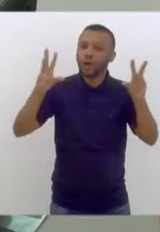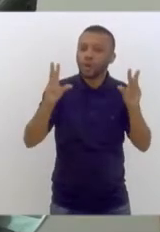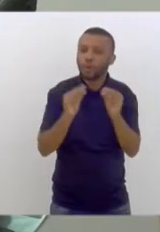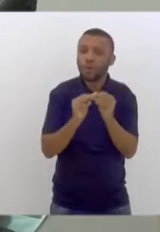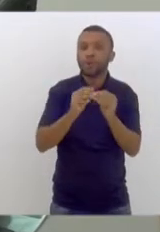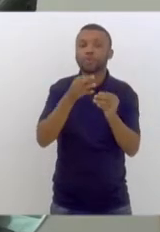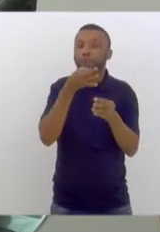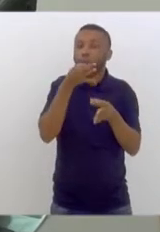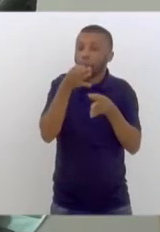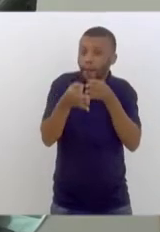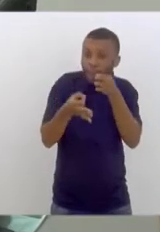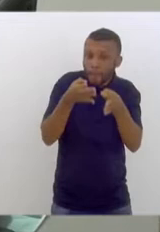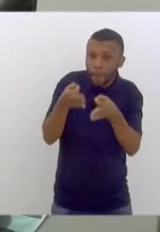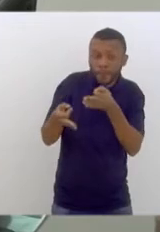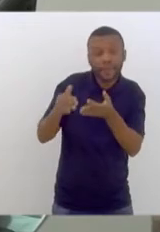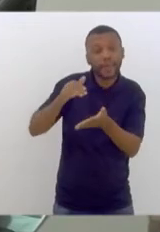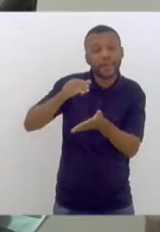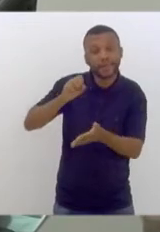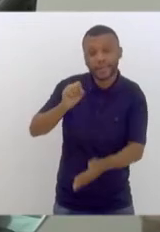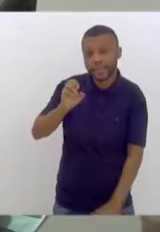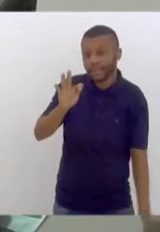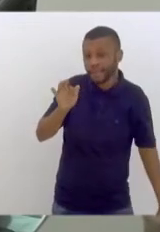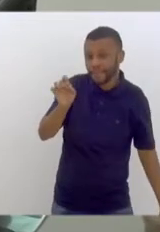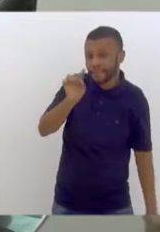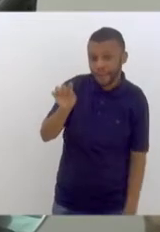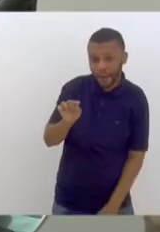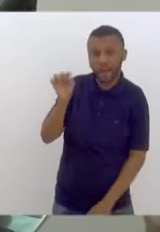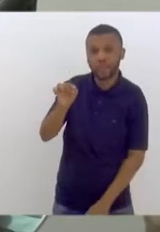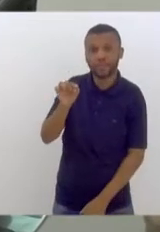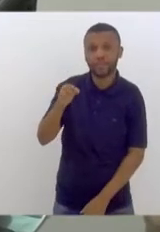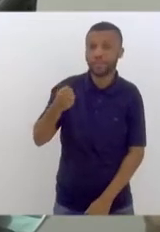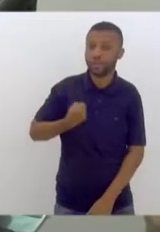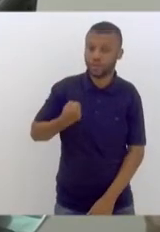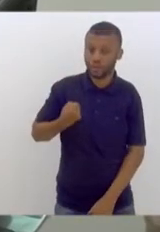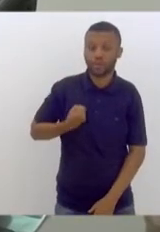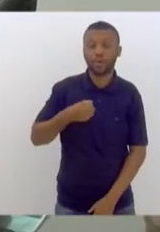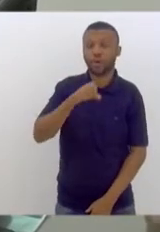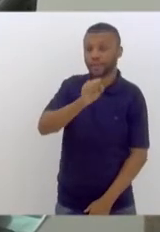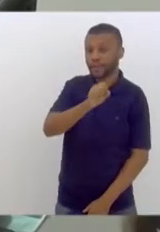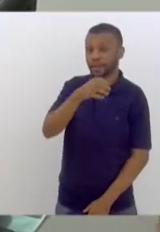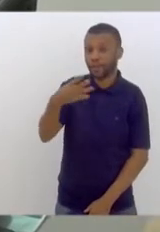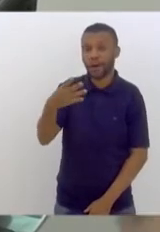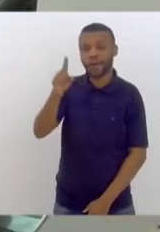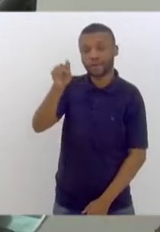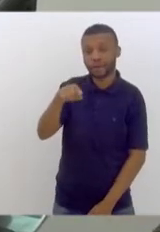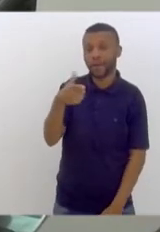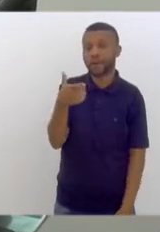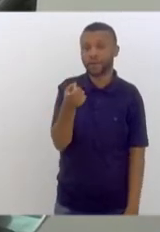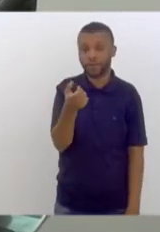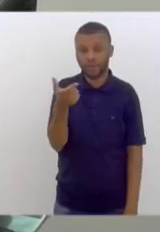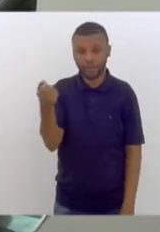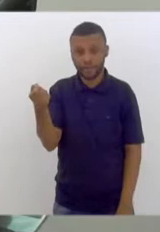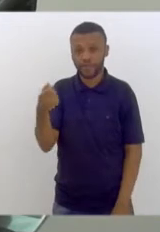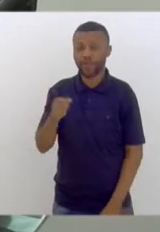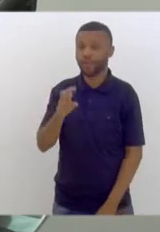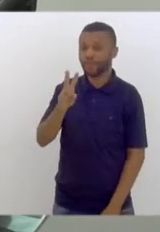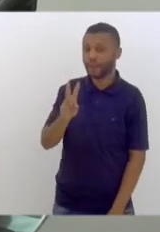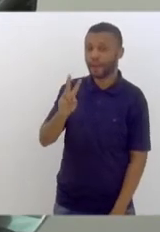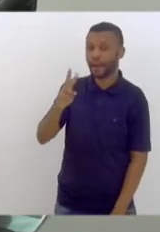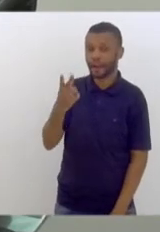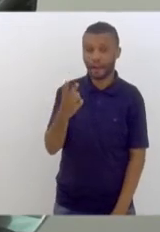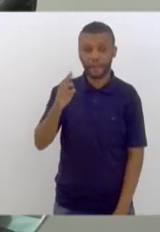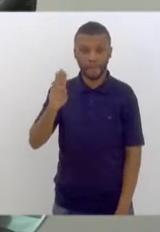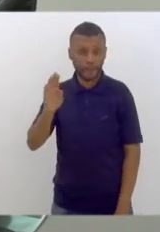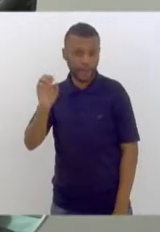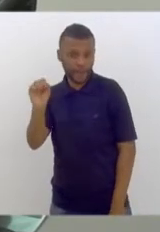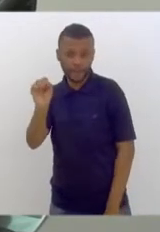parecer Cefaz Subju número 84 de 2020, VHPS, constante